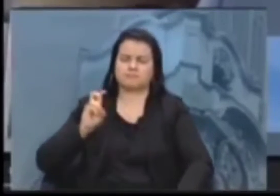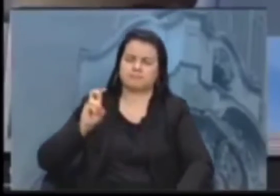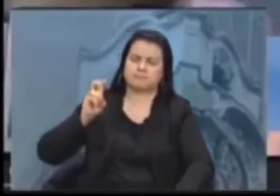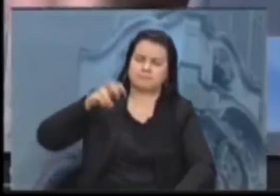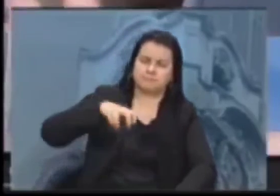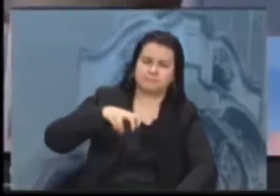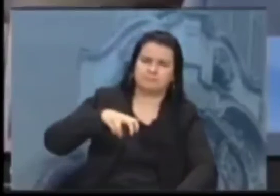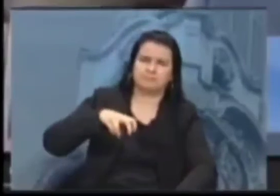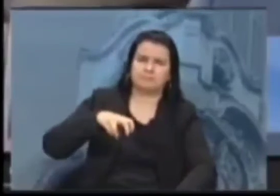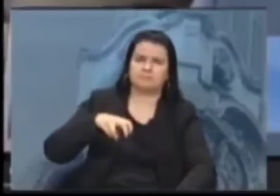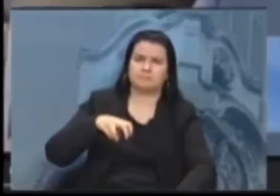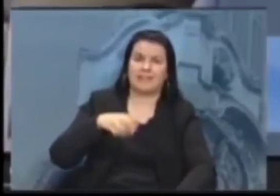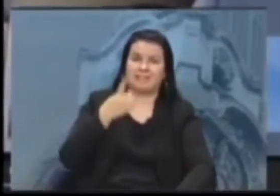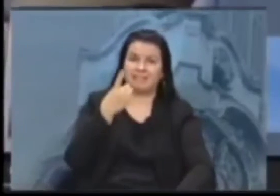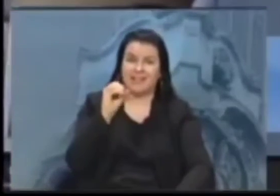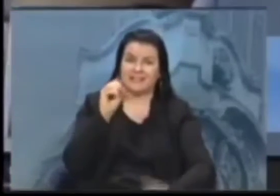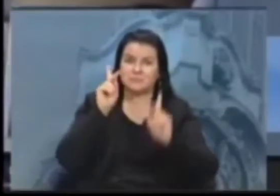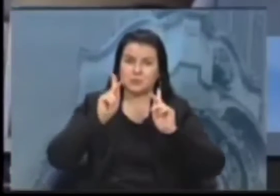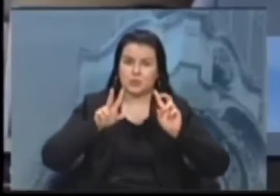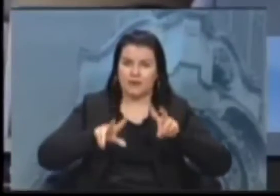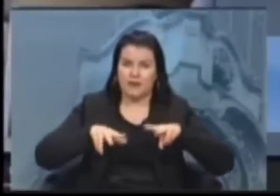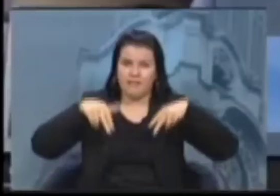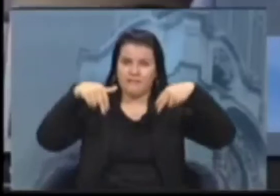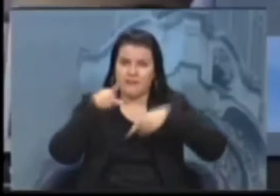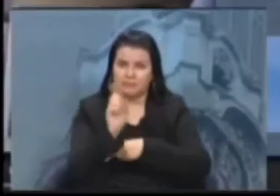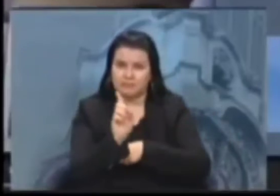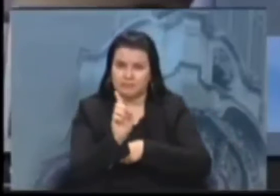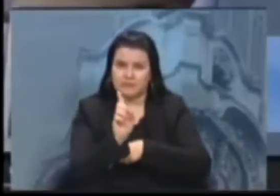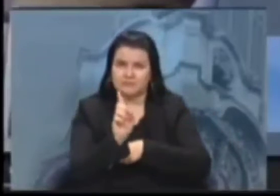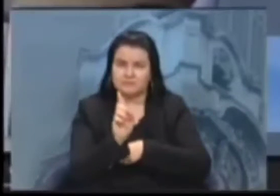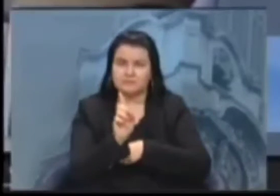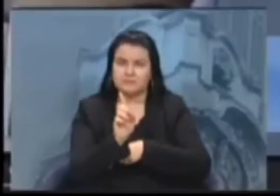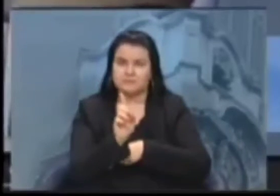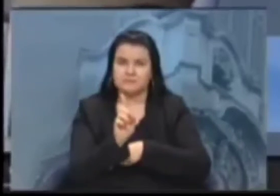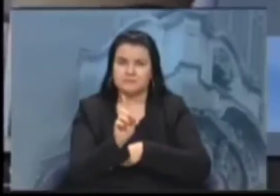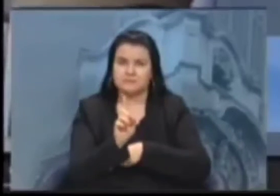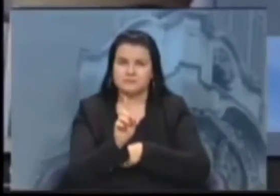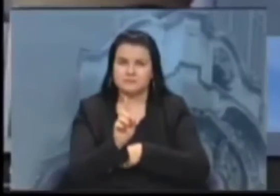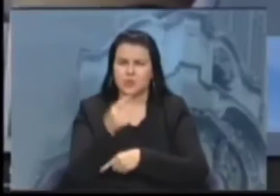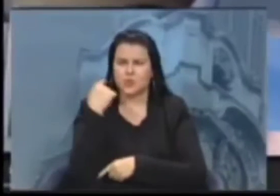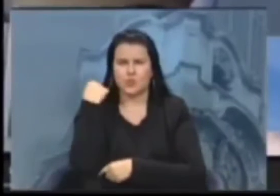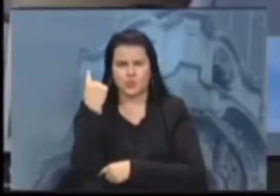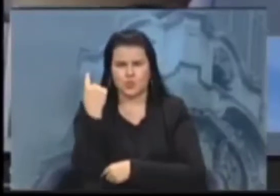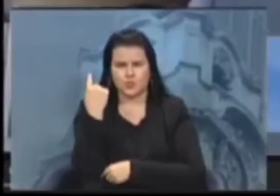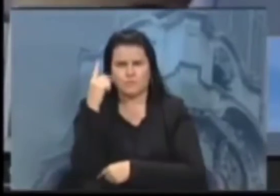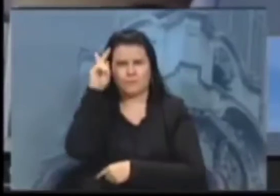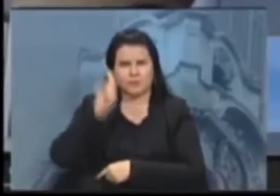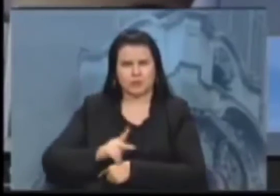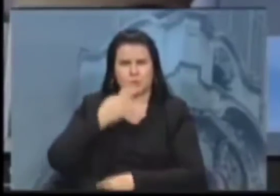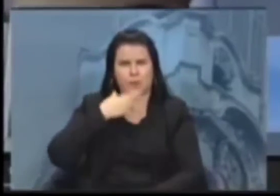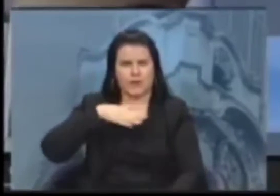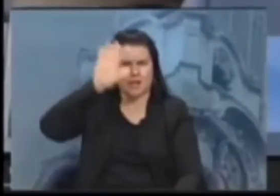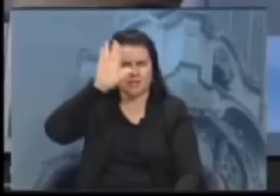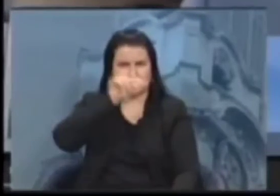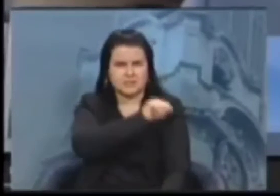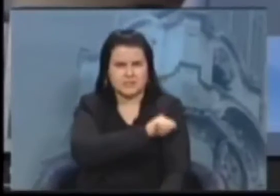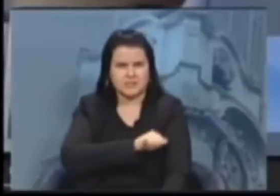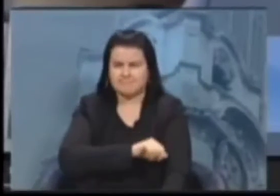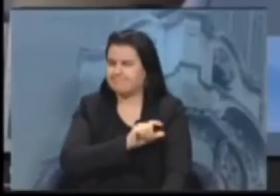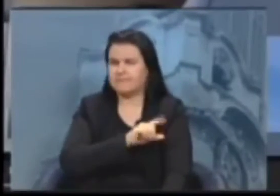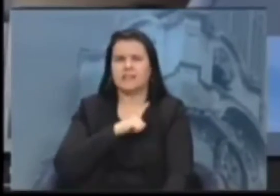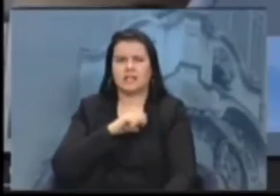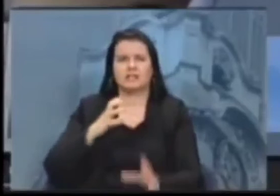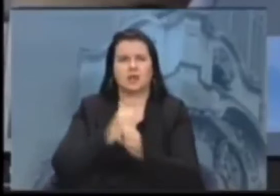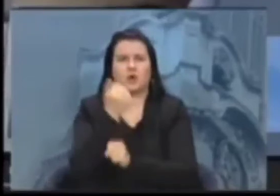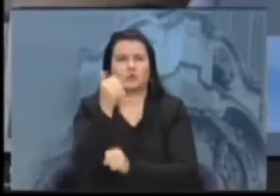as 10 pessoas não se levantam, nós não temos mais um nazista. Nós temos 11 nazistas sentados